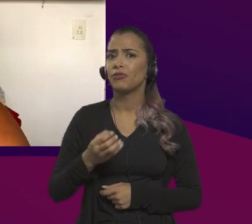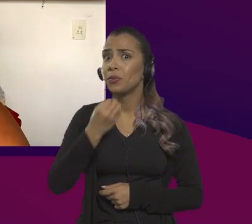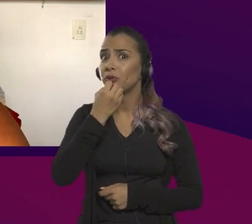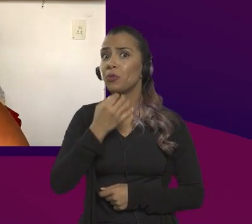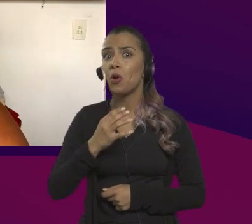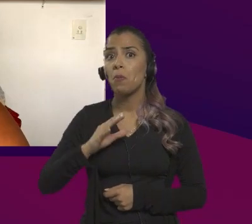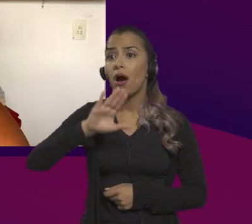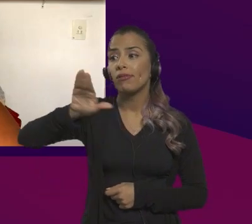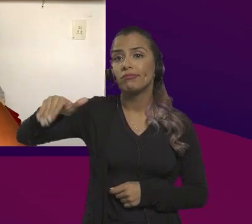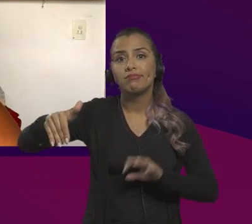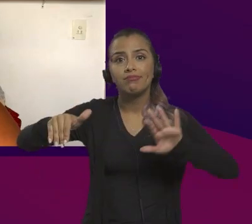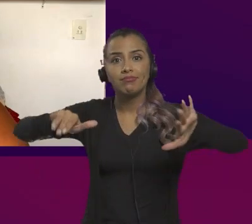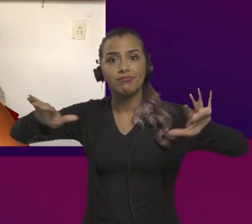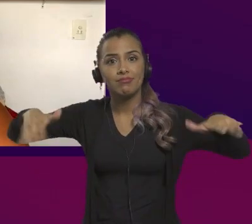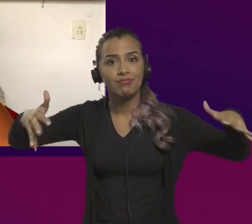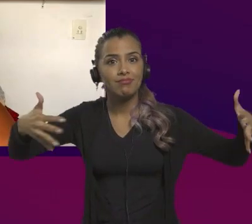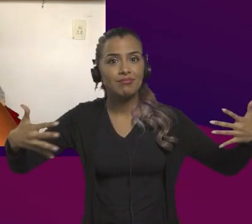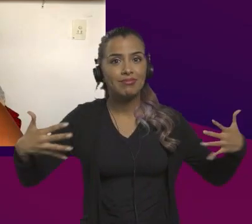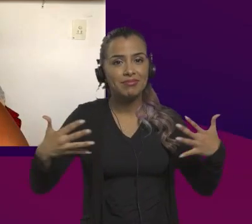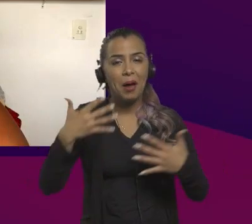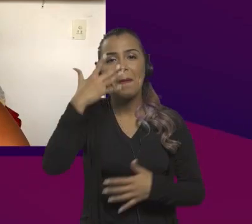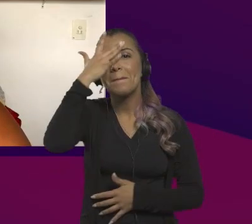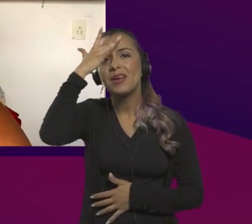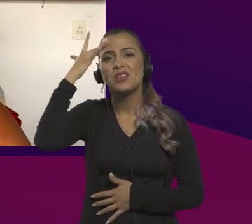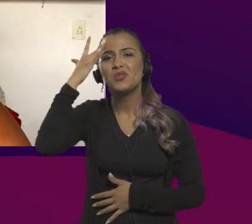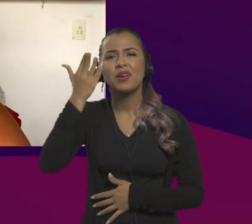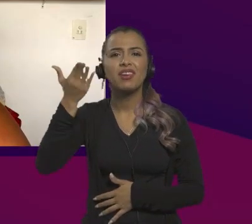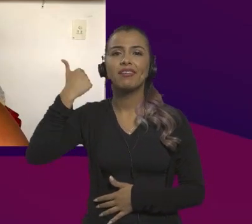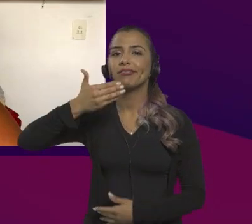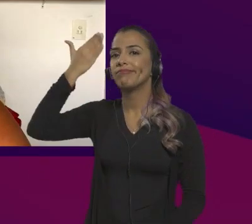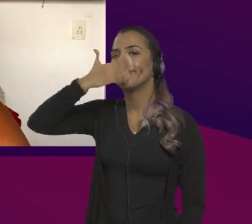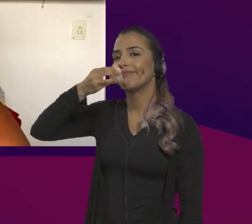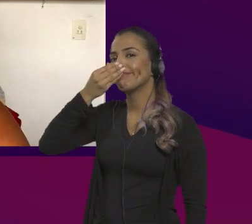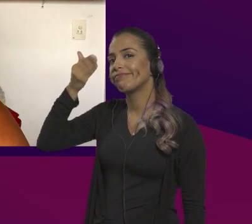uma visibilidade aí de gente que era invisível.